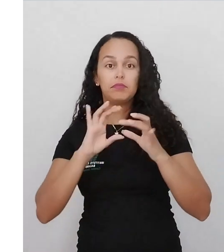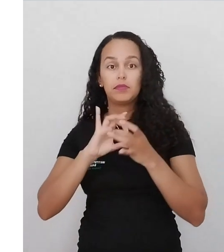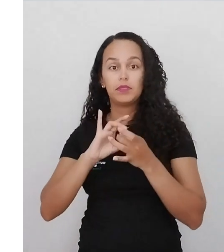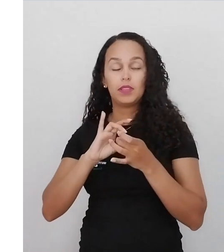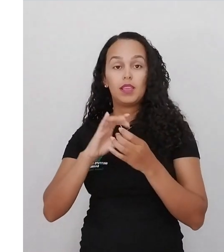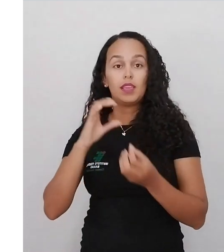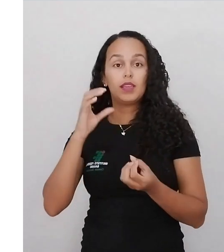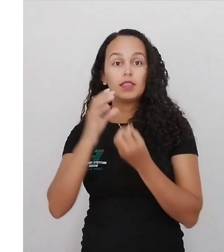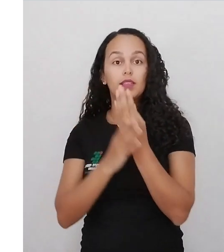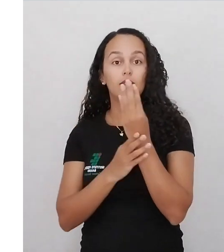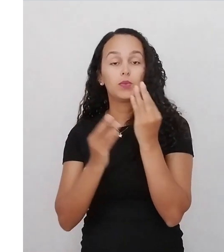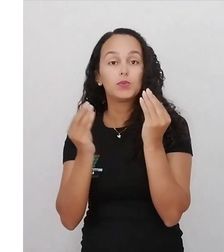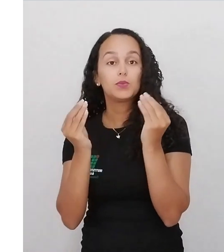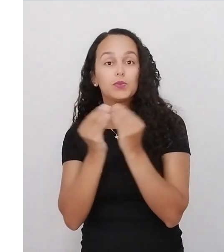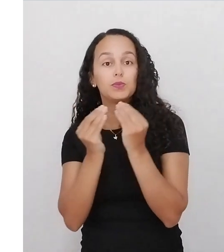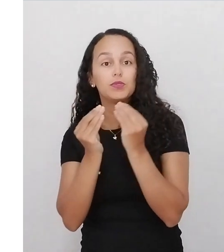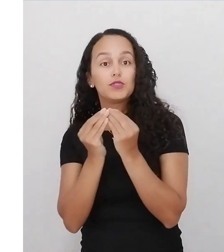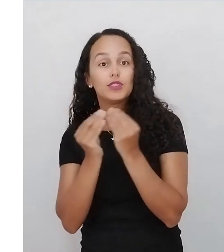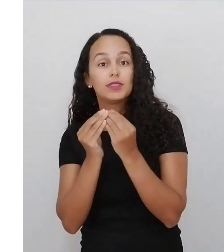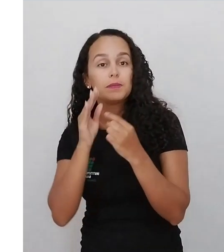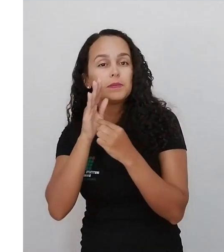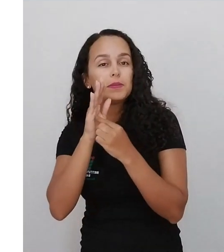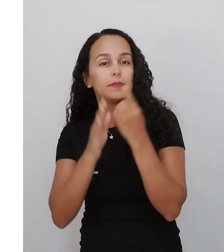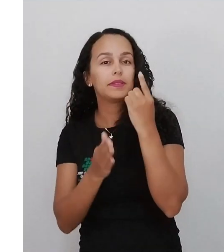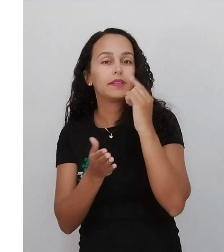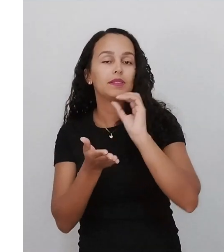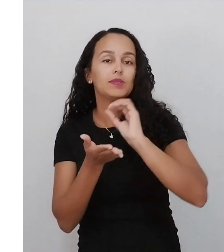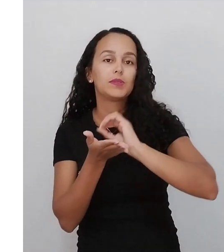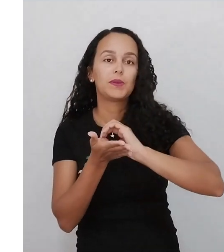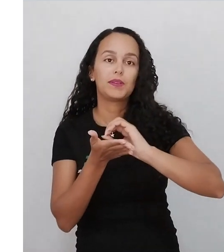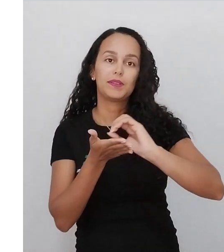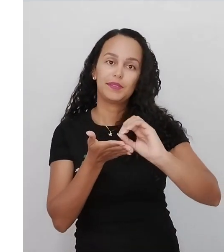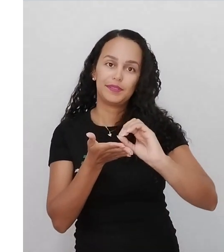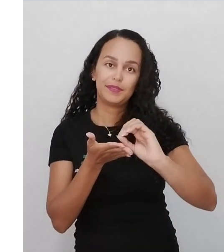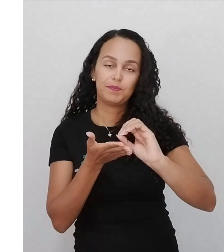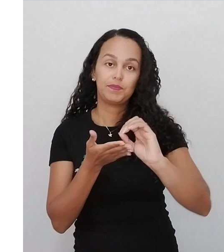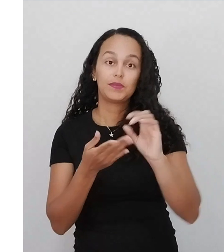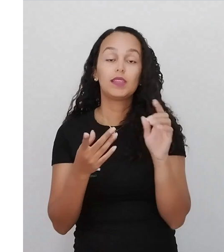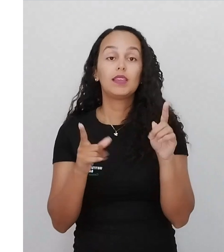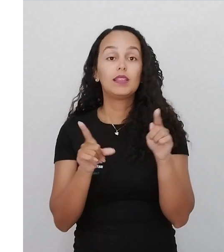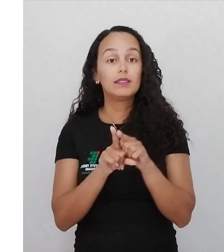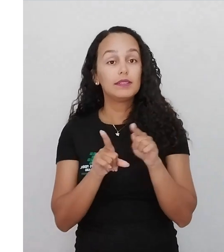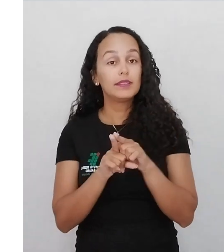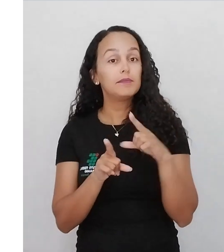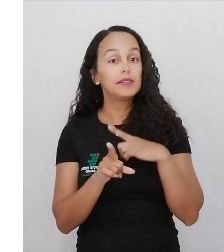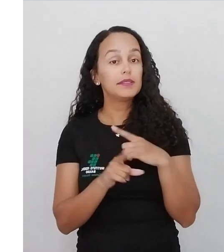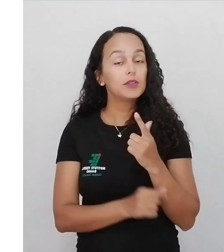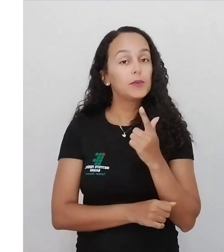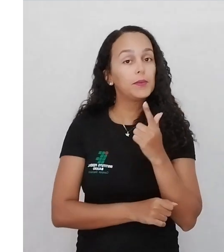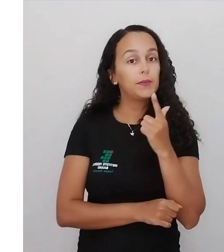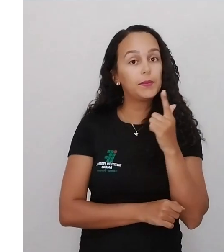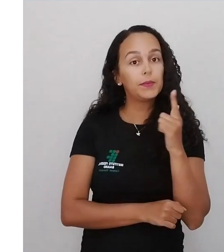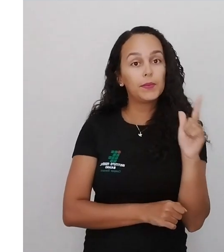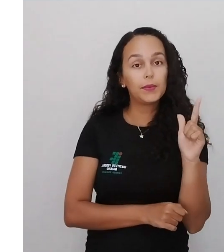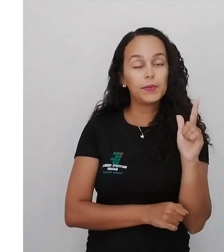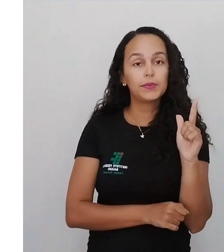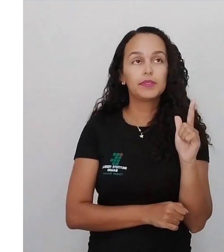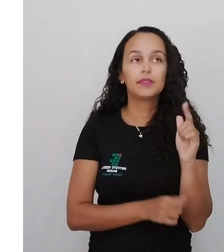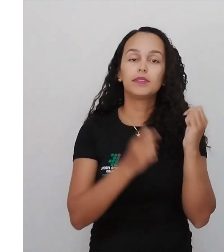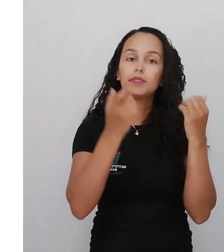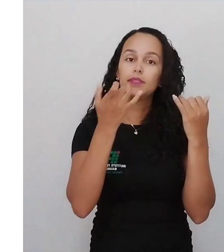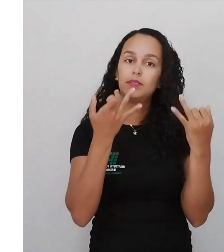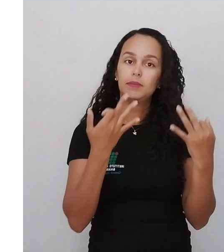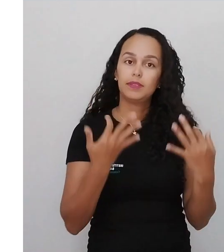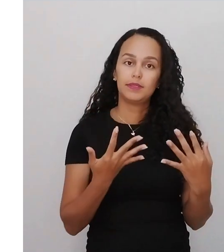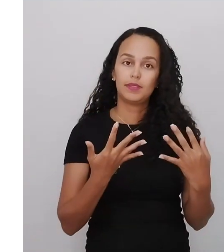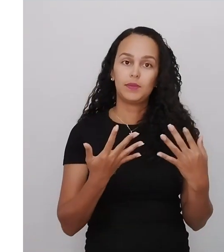às primeiras substâncias orgânicas, tá? Há também, né, uma outra linha que fala que